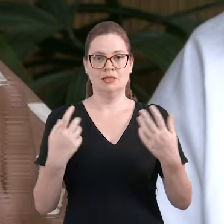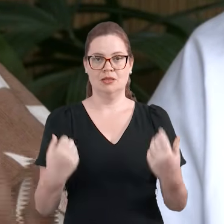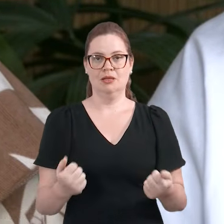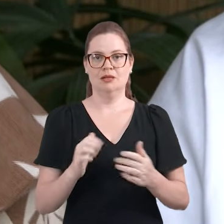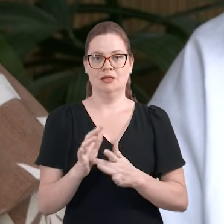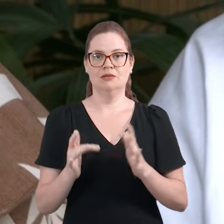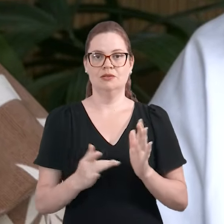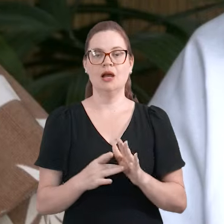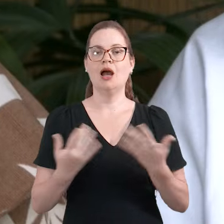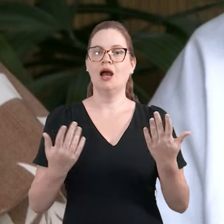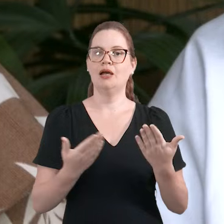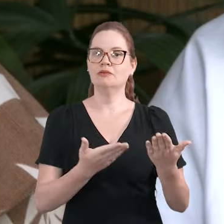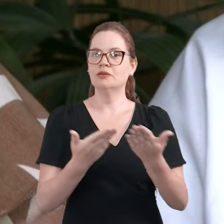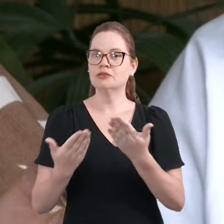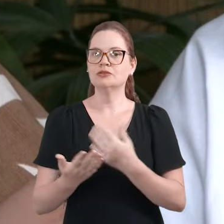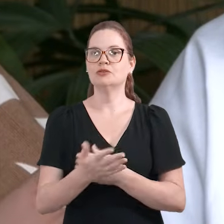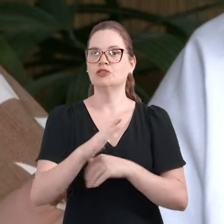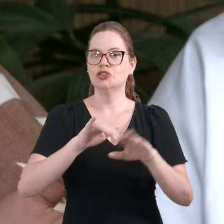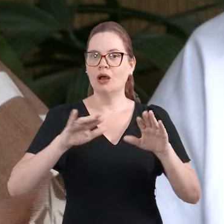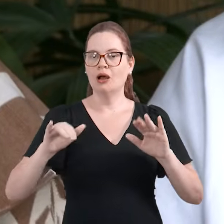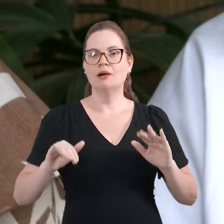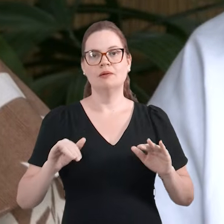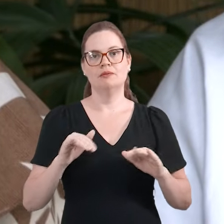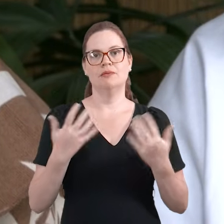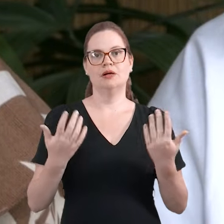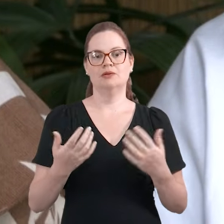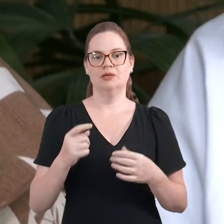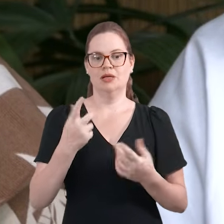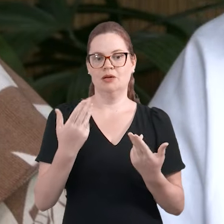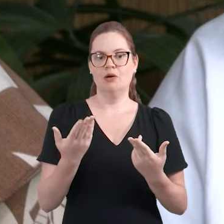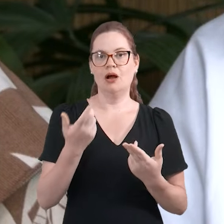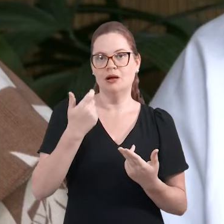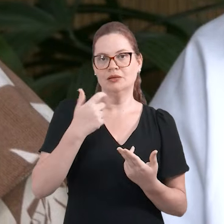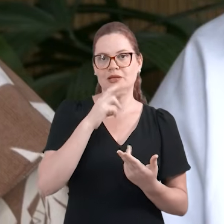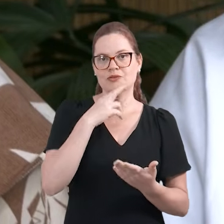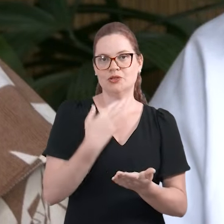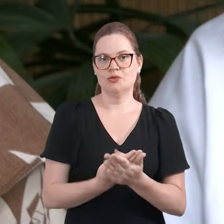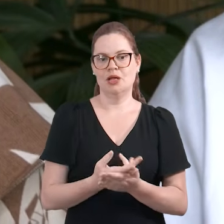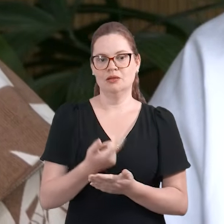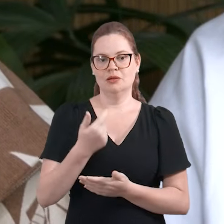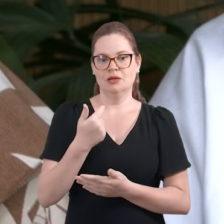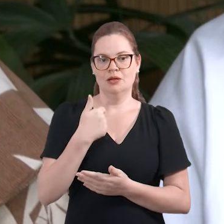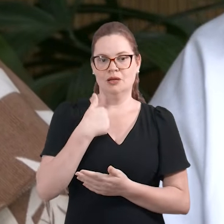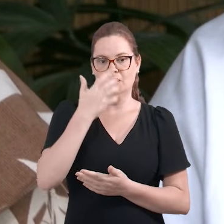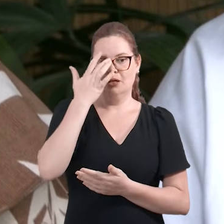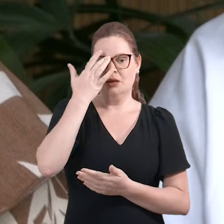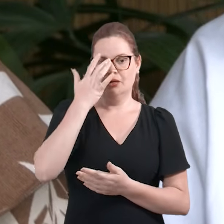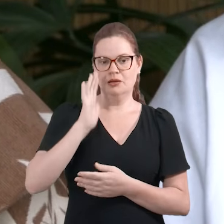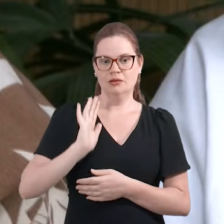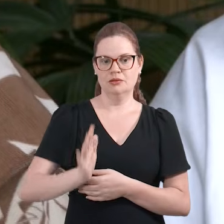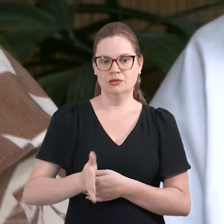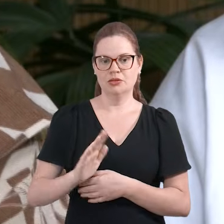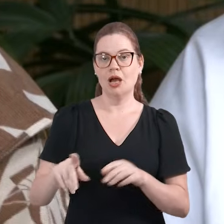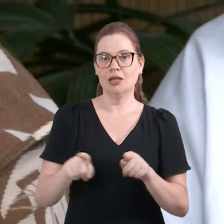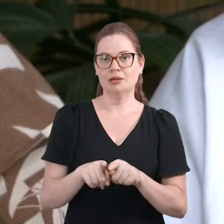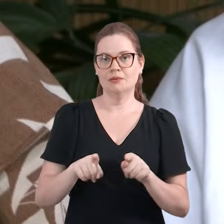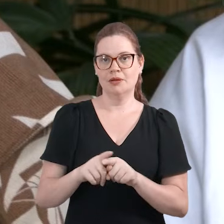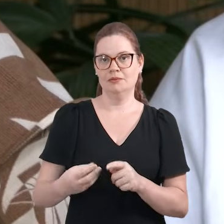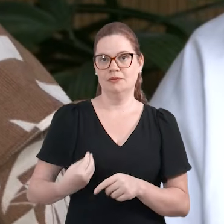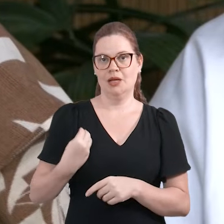iam crescendo, né? Eu sou fruto disso, eu já cresci na obra. Acho que a maioria de nós aqui já também crescemos na